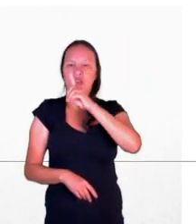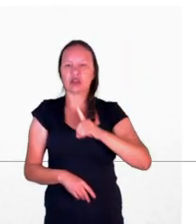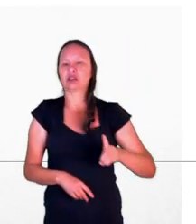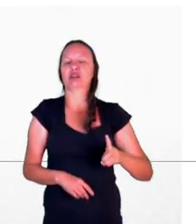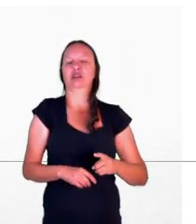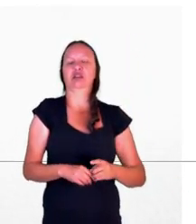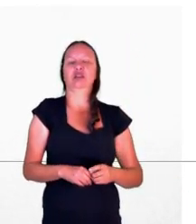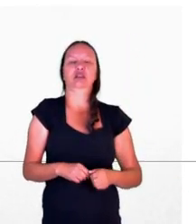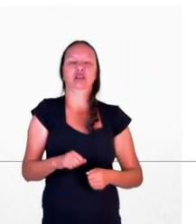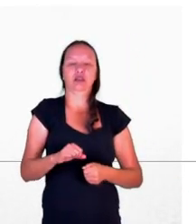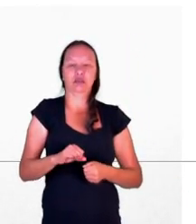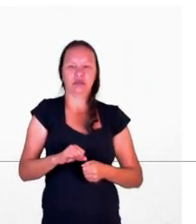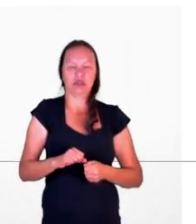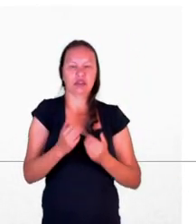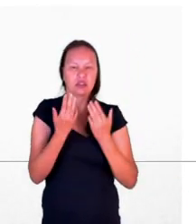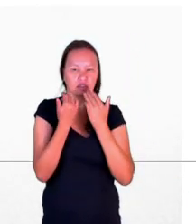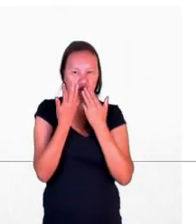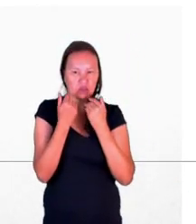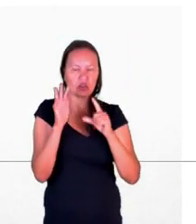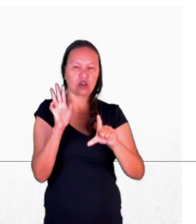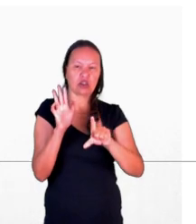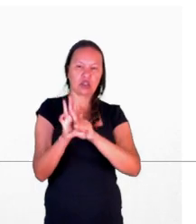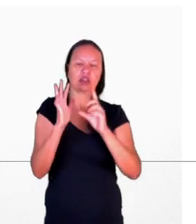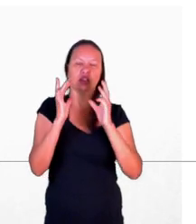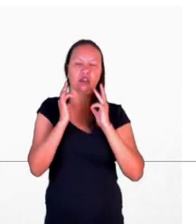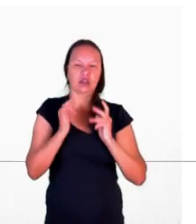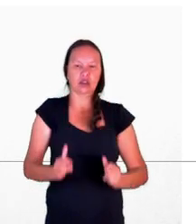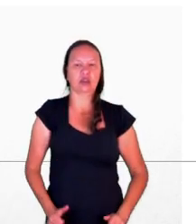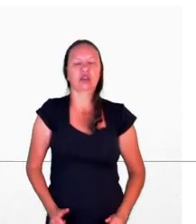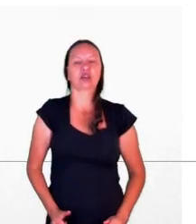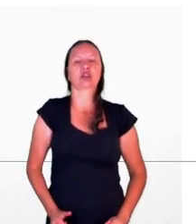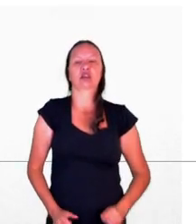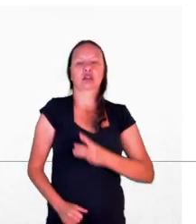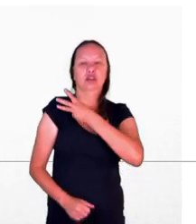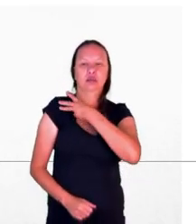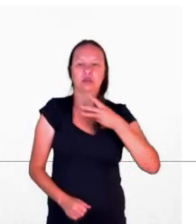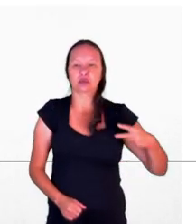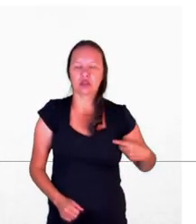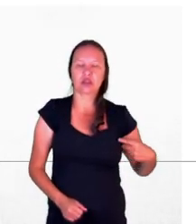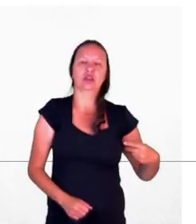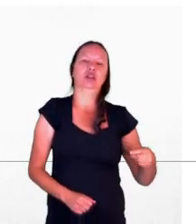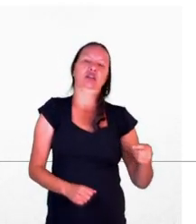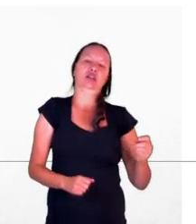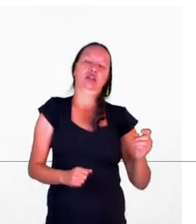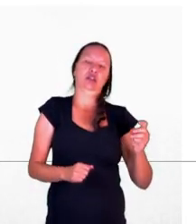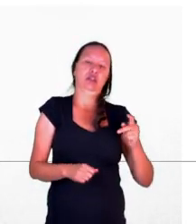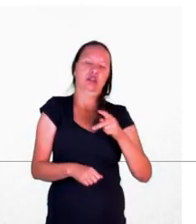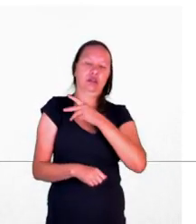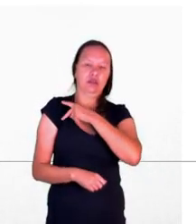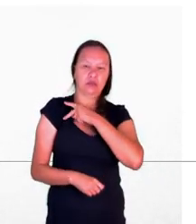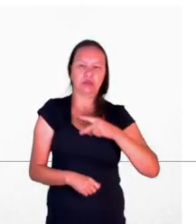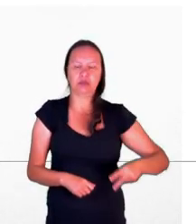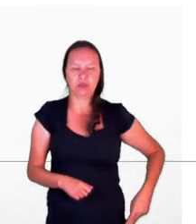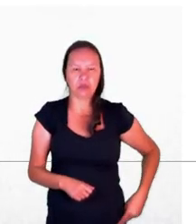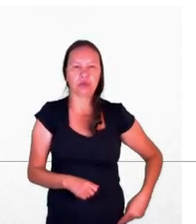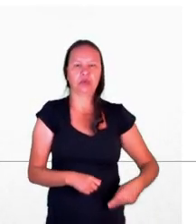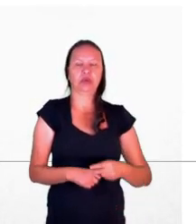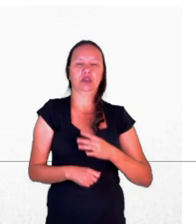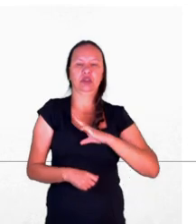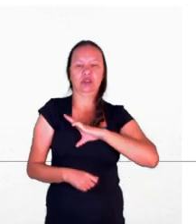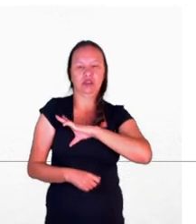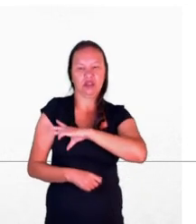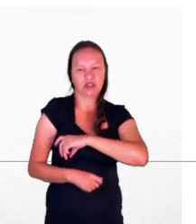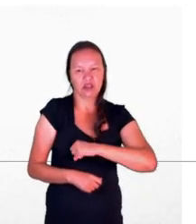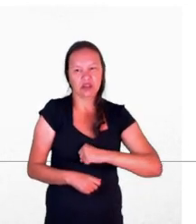realização do direito à alimentação das políticas públicas né E como disse Alexandra também o seu amor